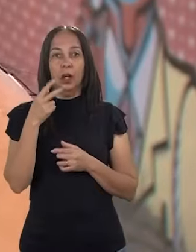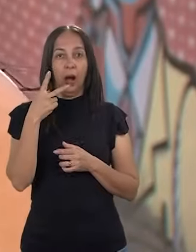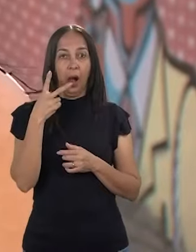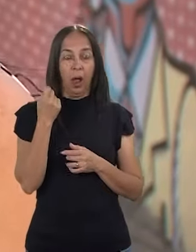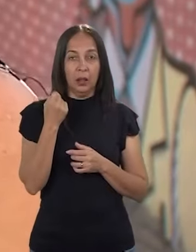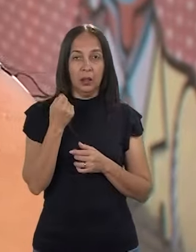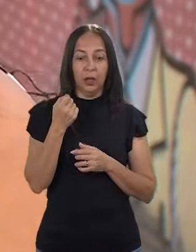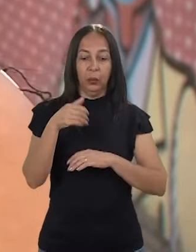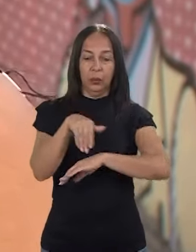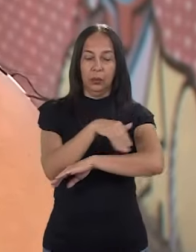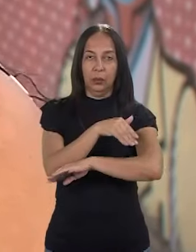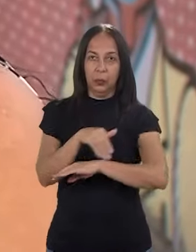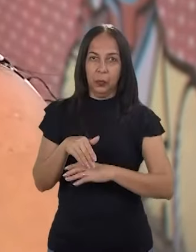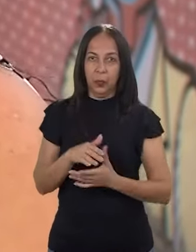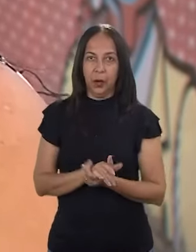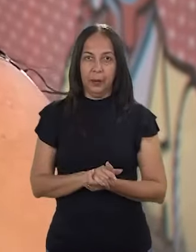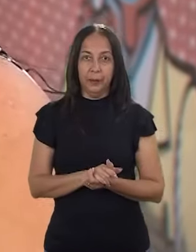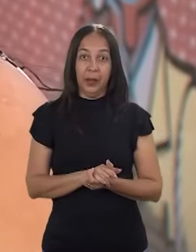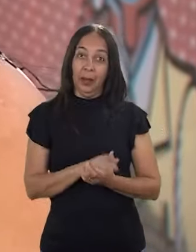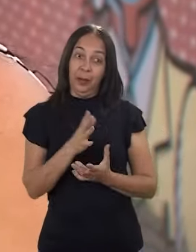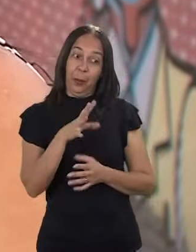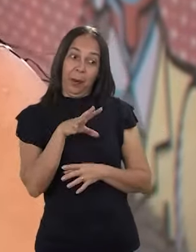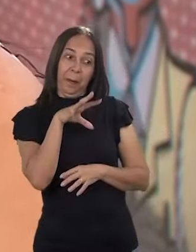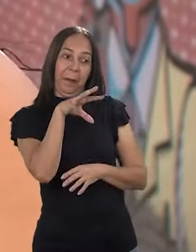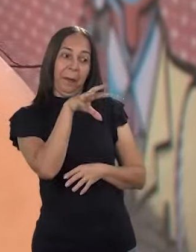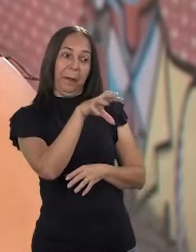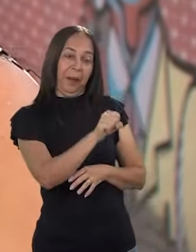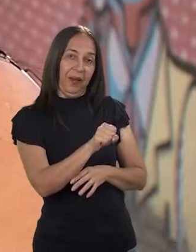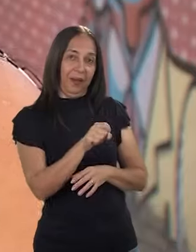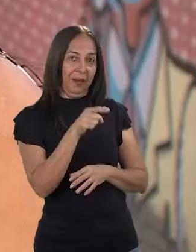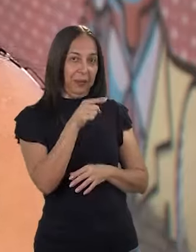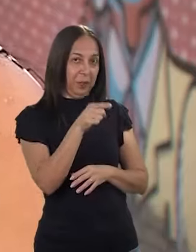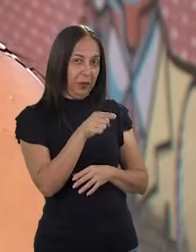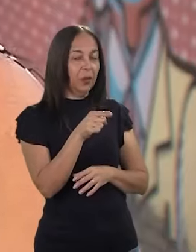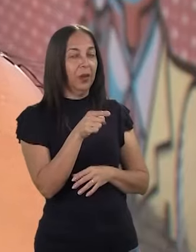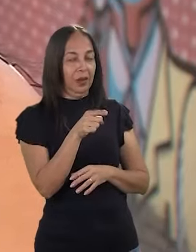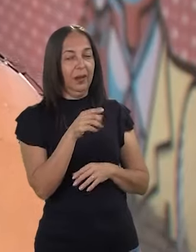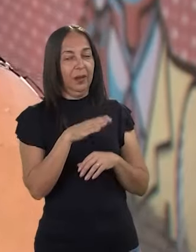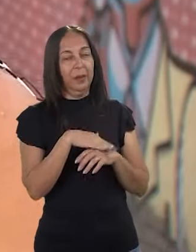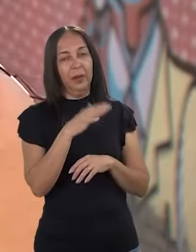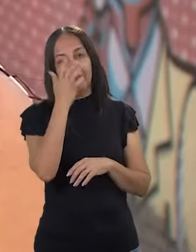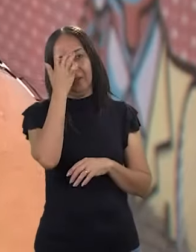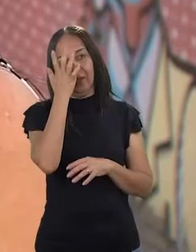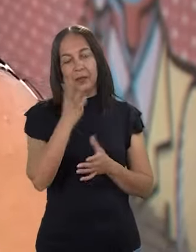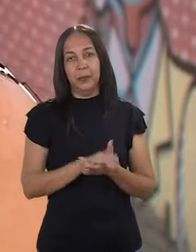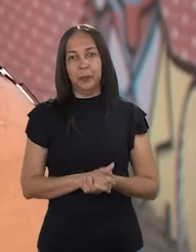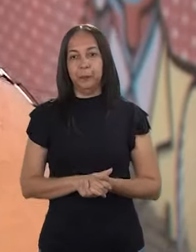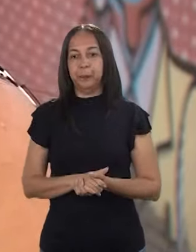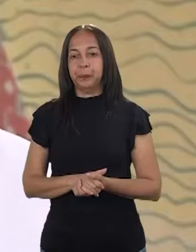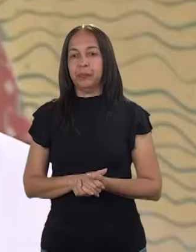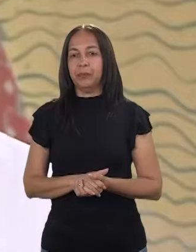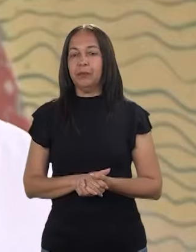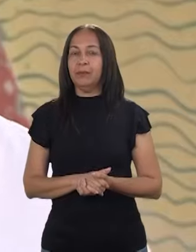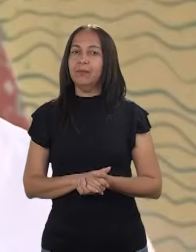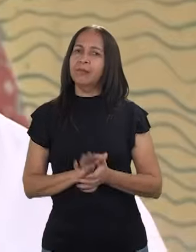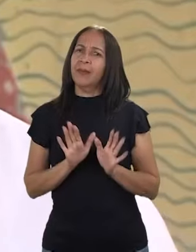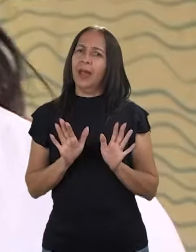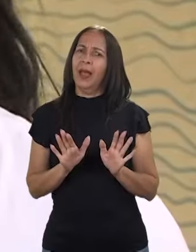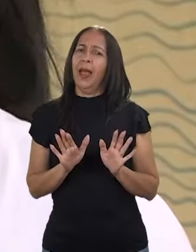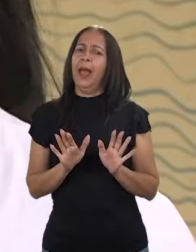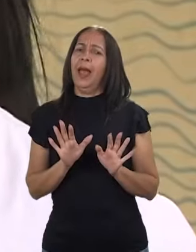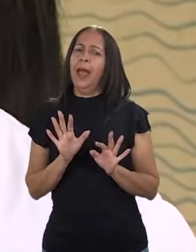para pegar como se diz o personagem aí fica mais fácil para reconhecer né Eu acho que tem uma